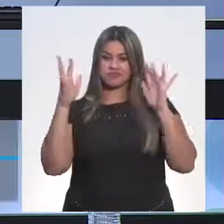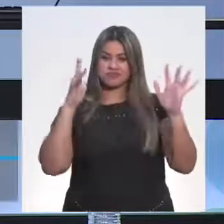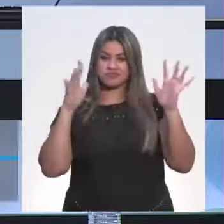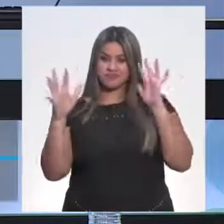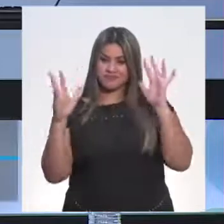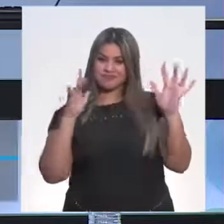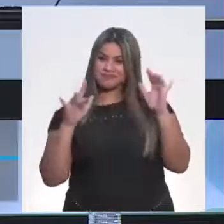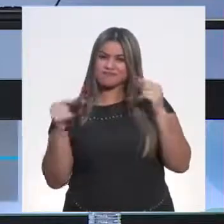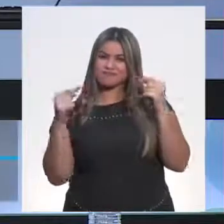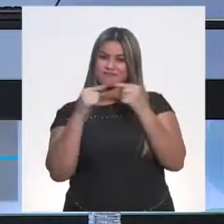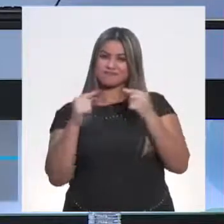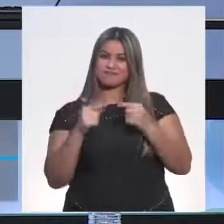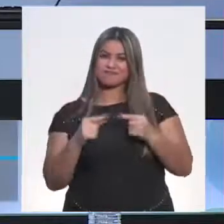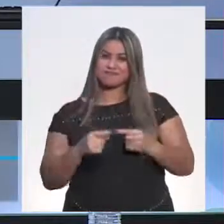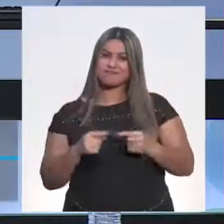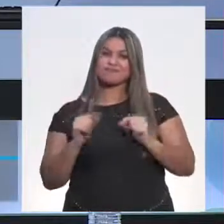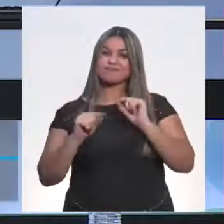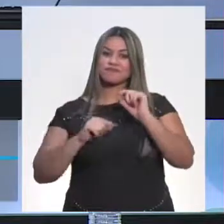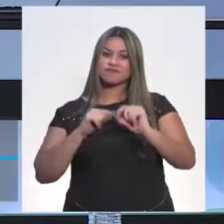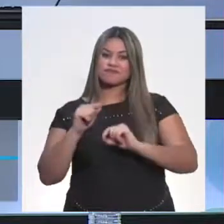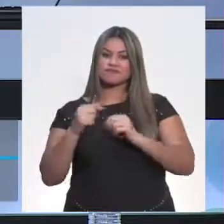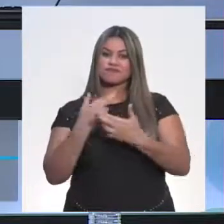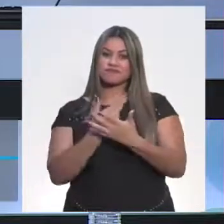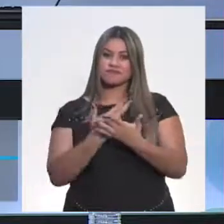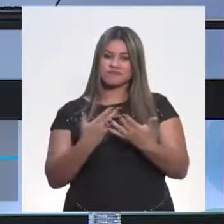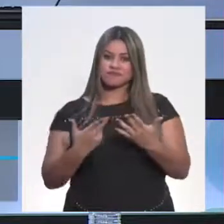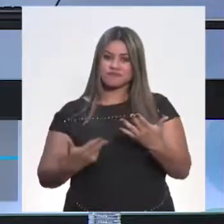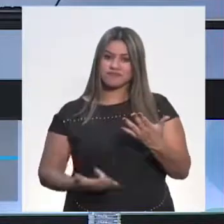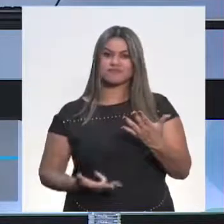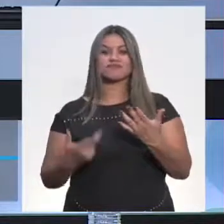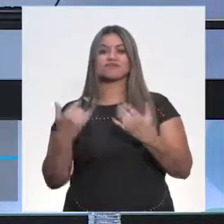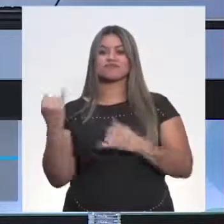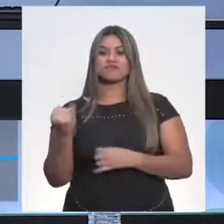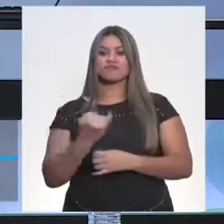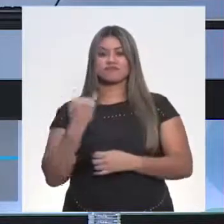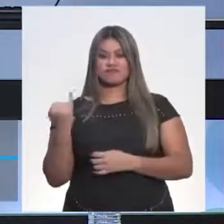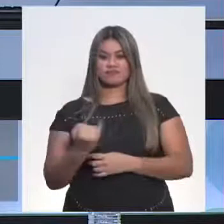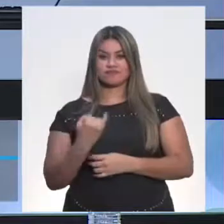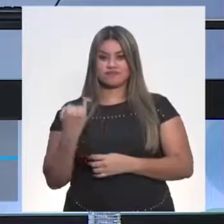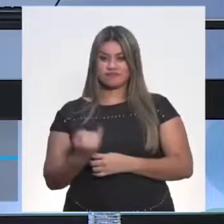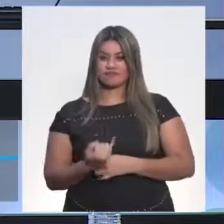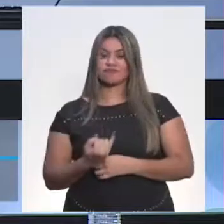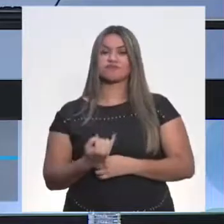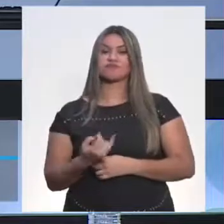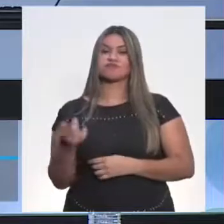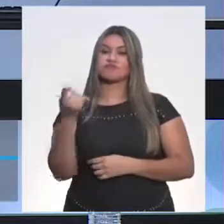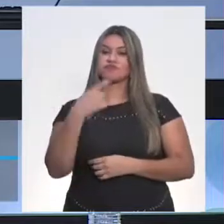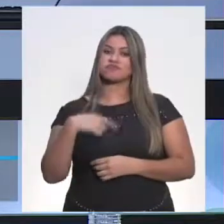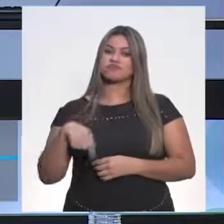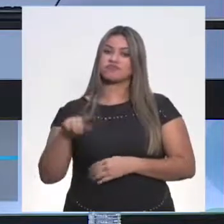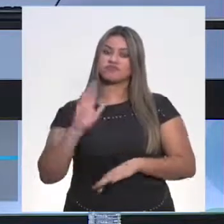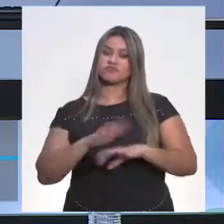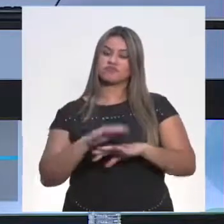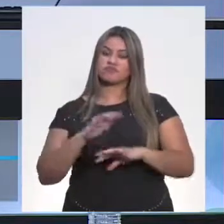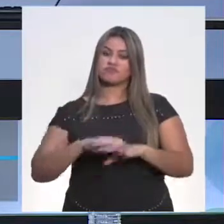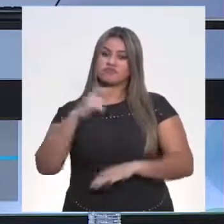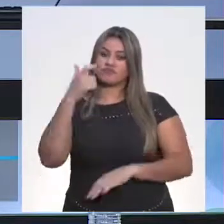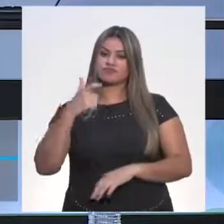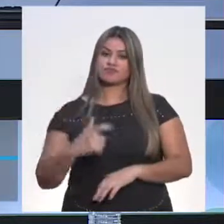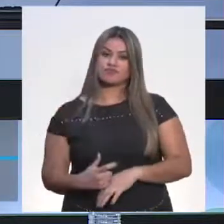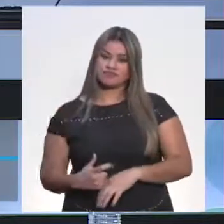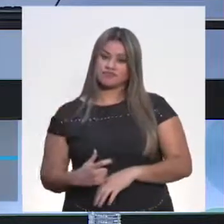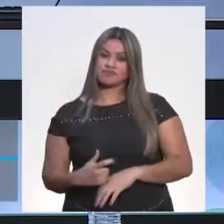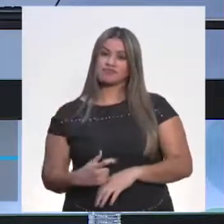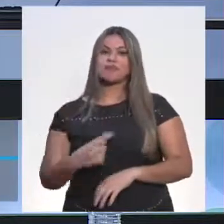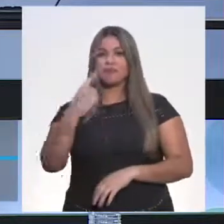né sobre questões que es a mentais para pensarmos a nossa participação enquanto indivíduos